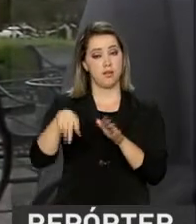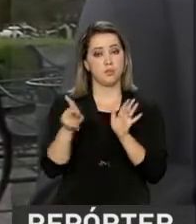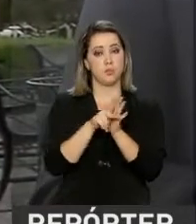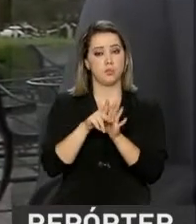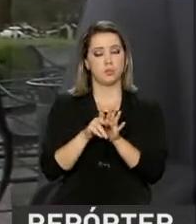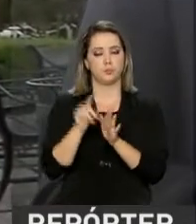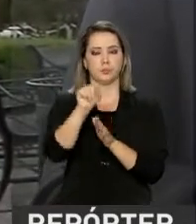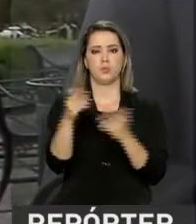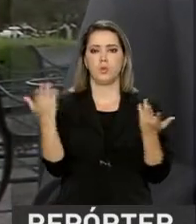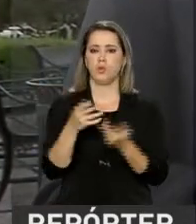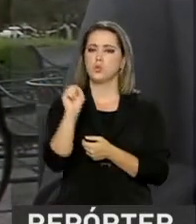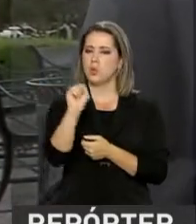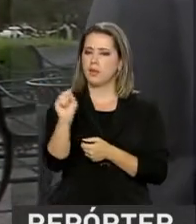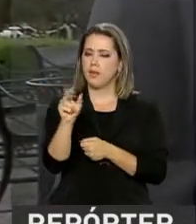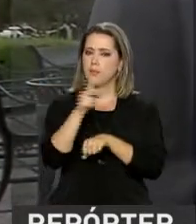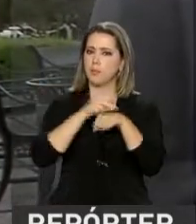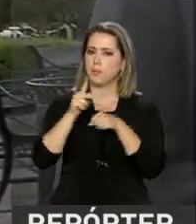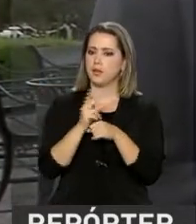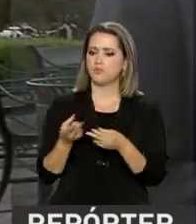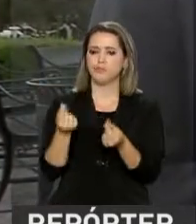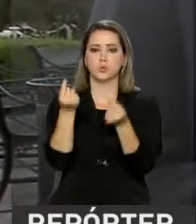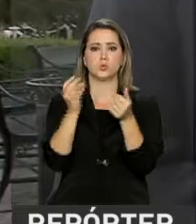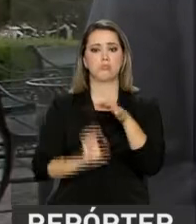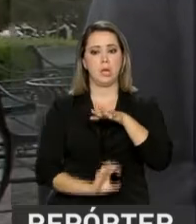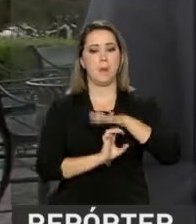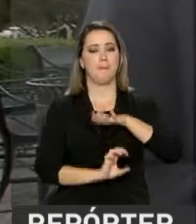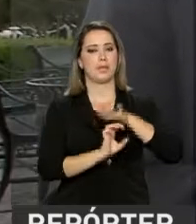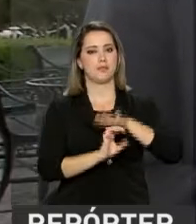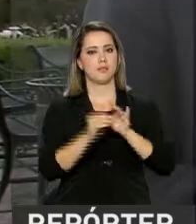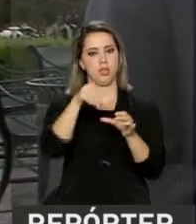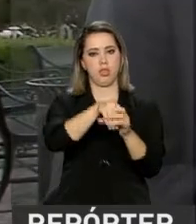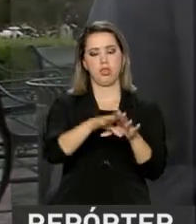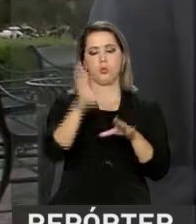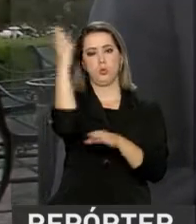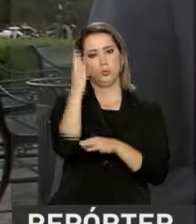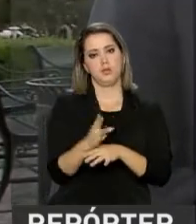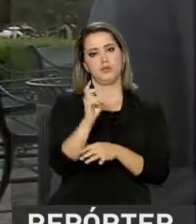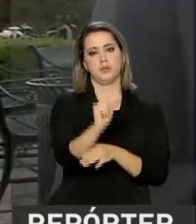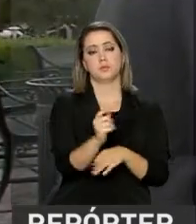a Noruega é o 8º país em volume de investimentos estrangeiros diretos